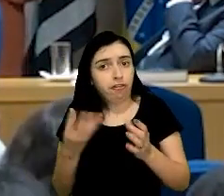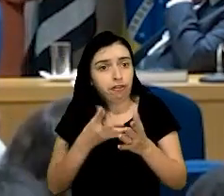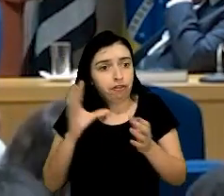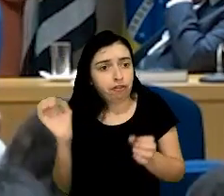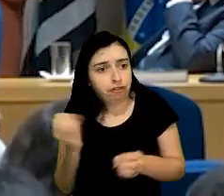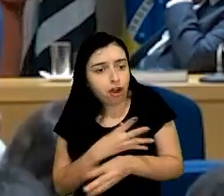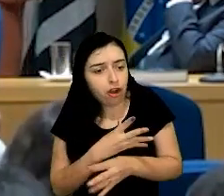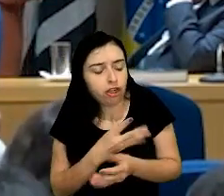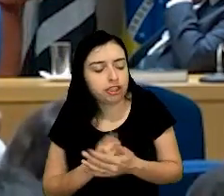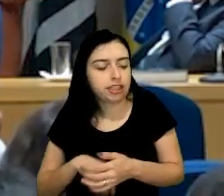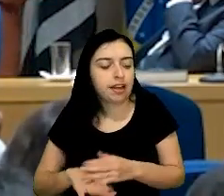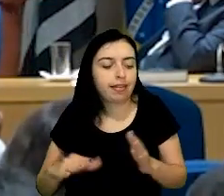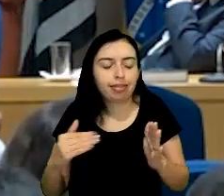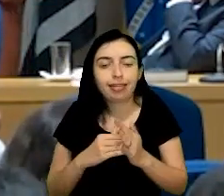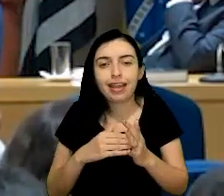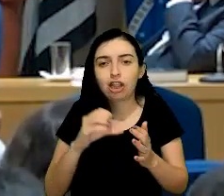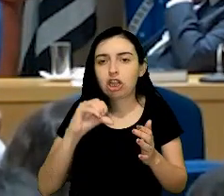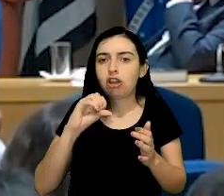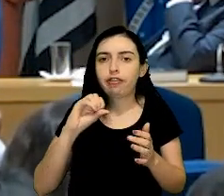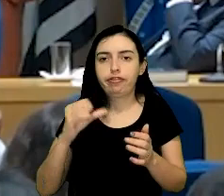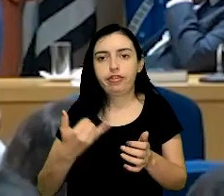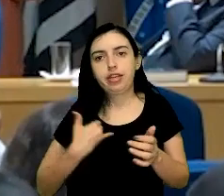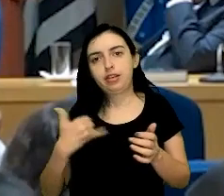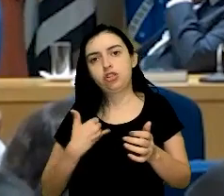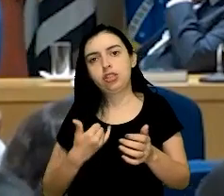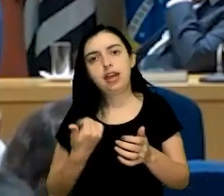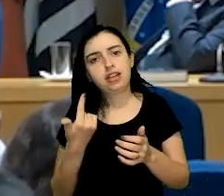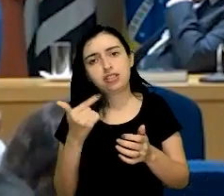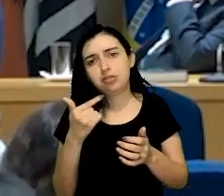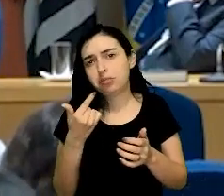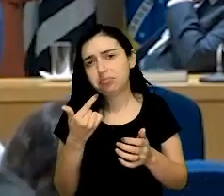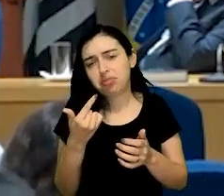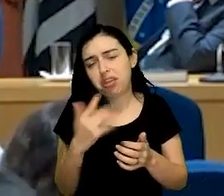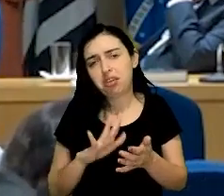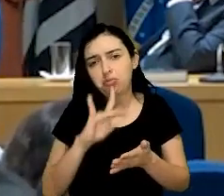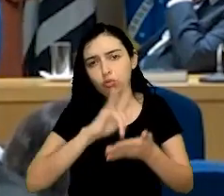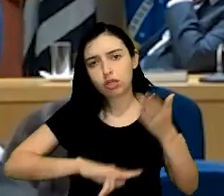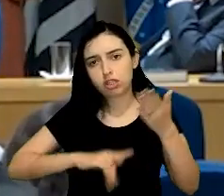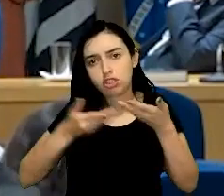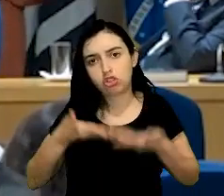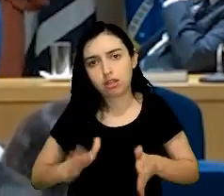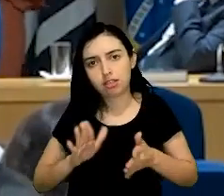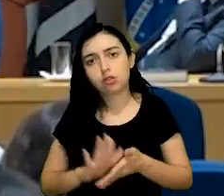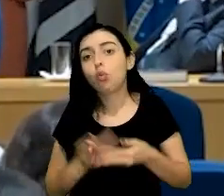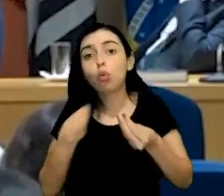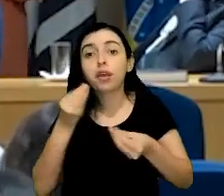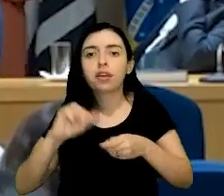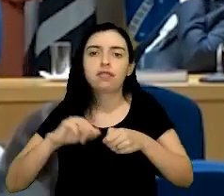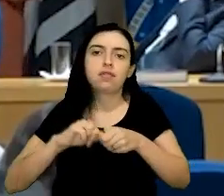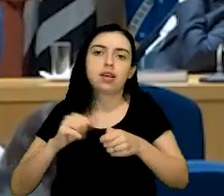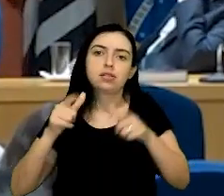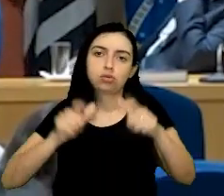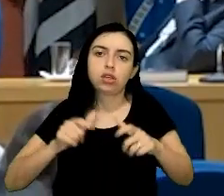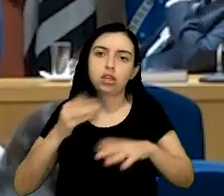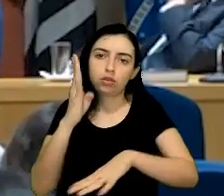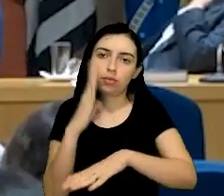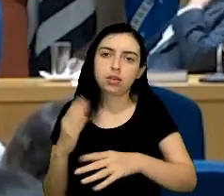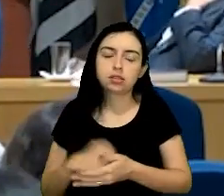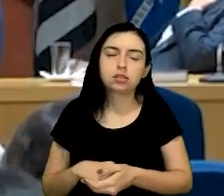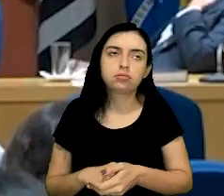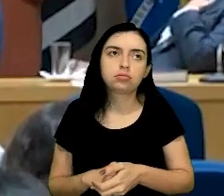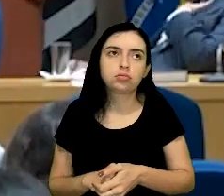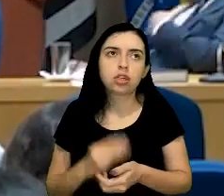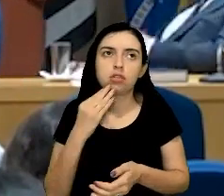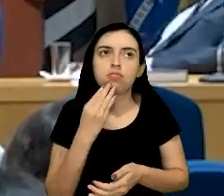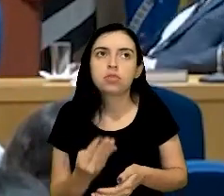as crianças não precisam ter registro de nascimento. Chega aqui, o que eles fazem? Bom, manda todo mundo pedir solicitação de refúgio, porque a solicitação